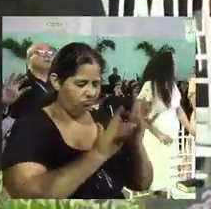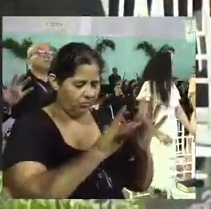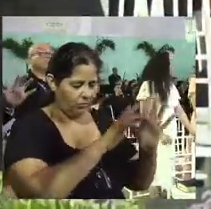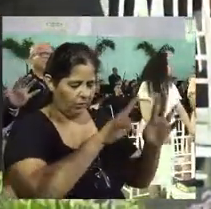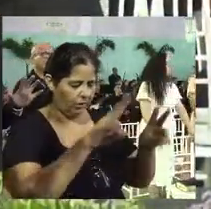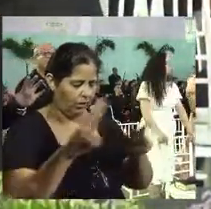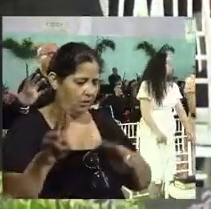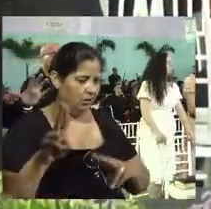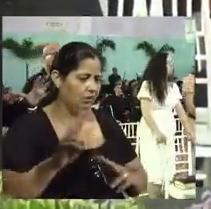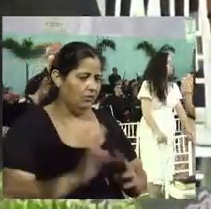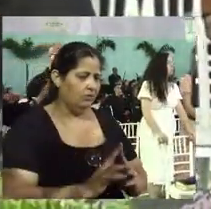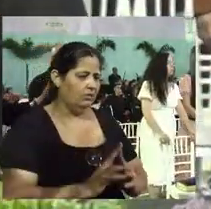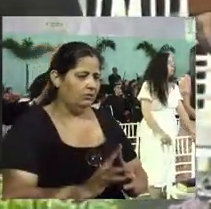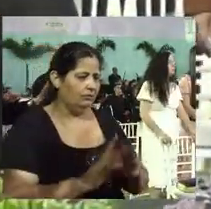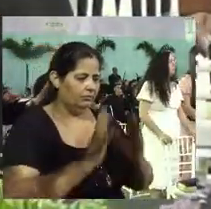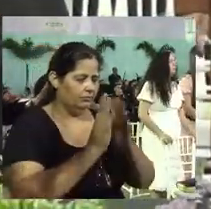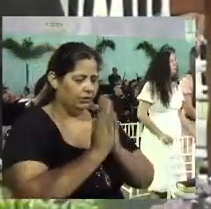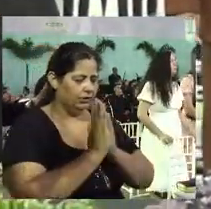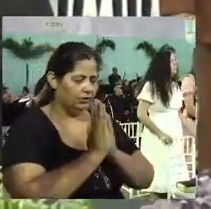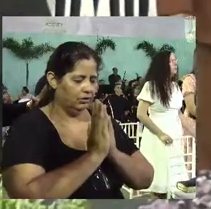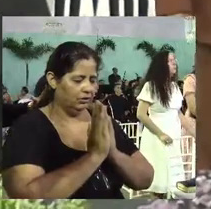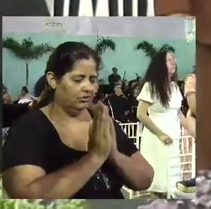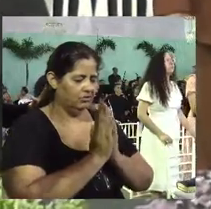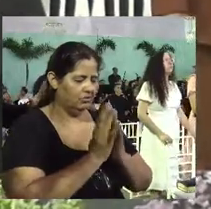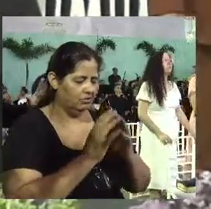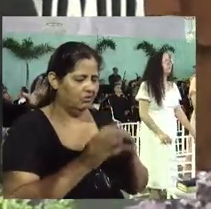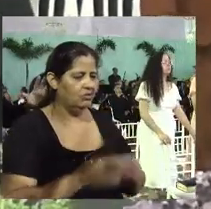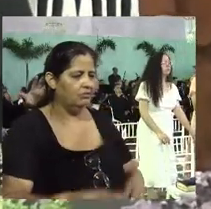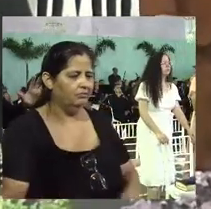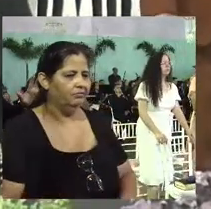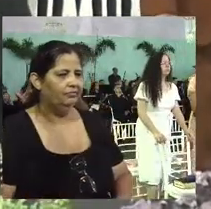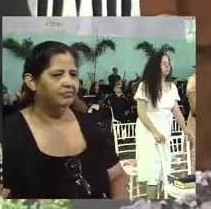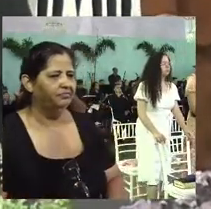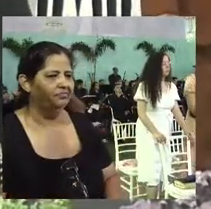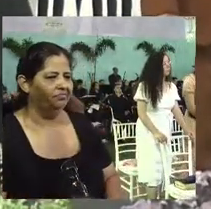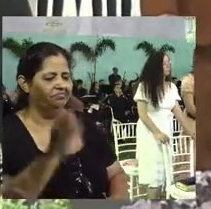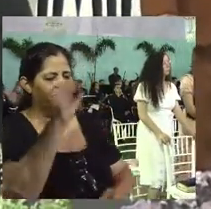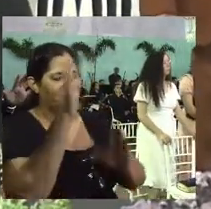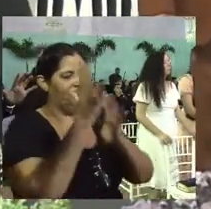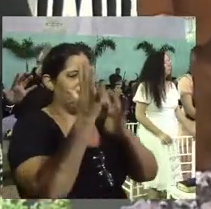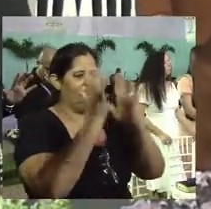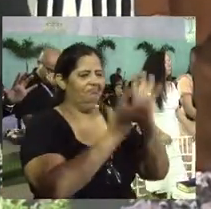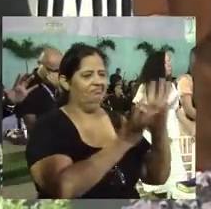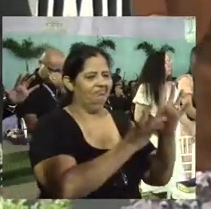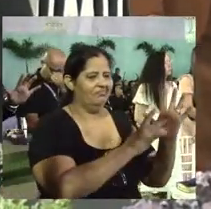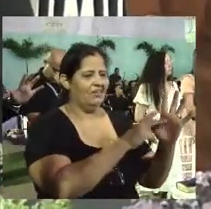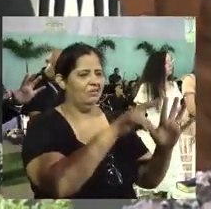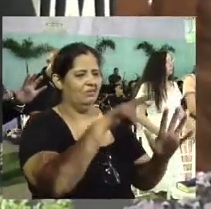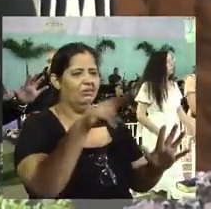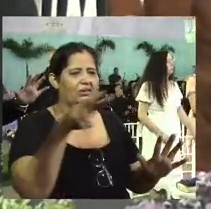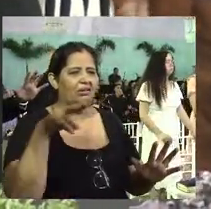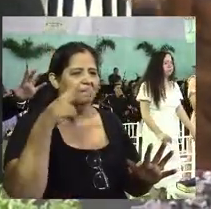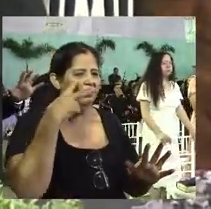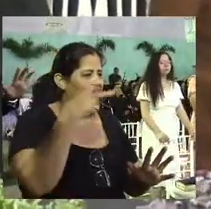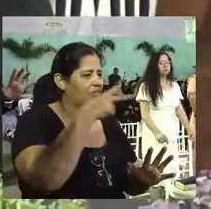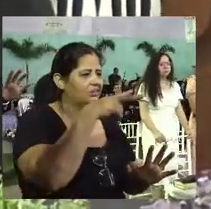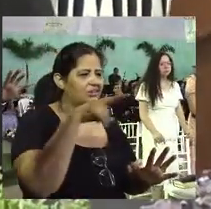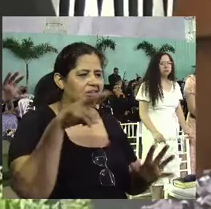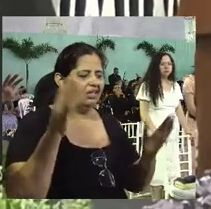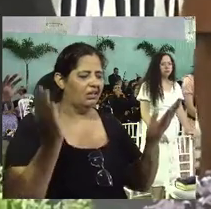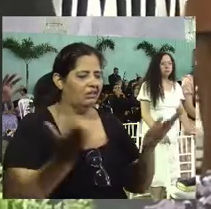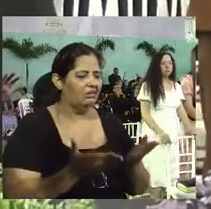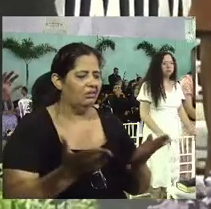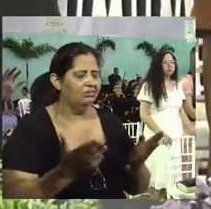Fecha os olhinhos Jesus vai curar mais de 100 pessoas das vistas agora Seja Curado de miopia de glaucoma